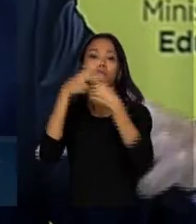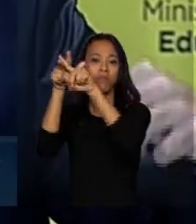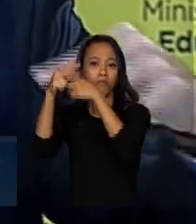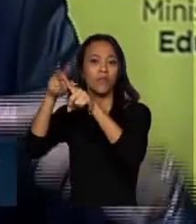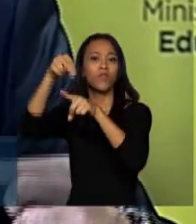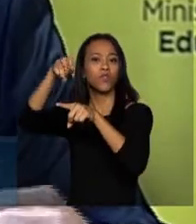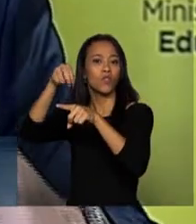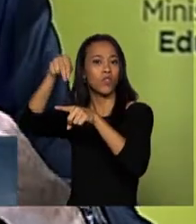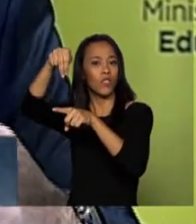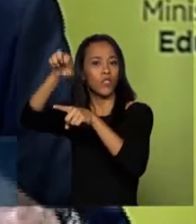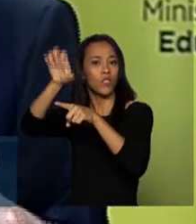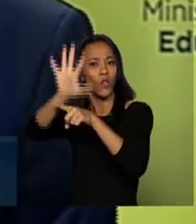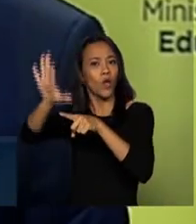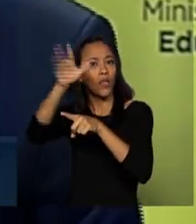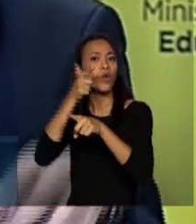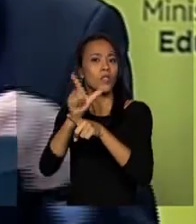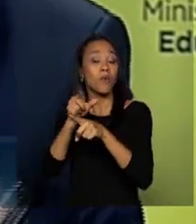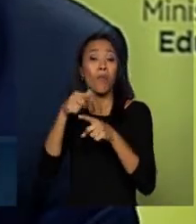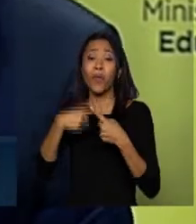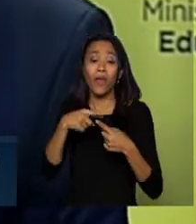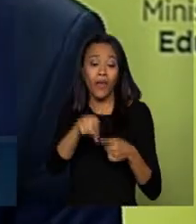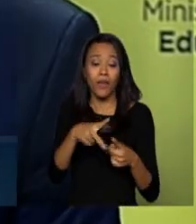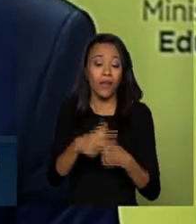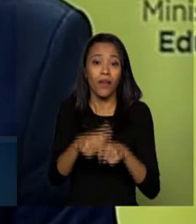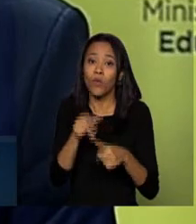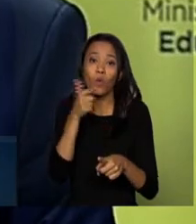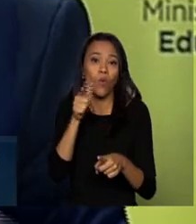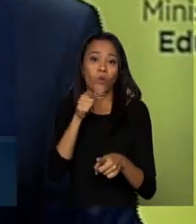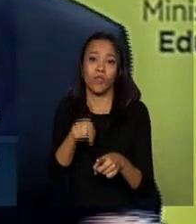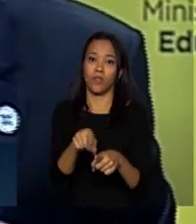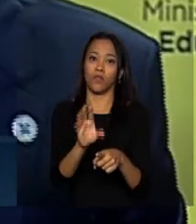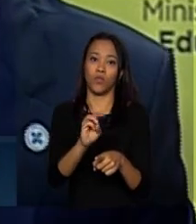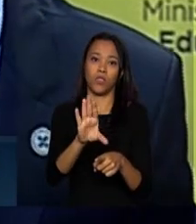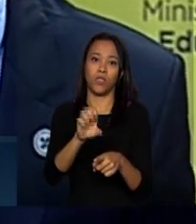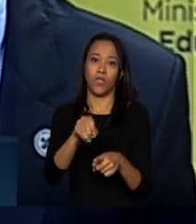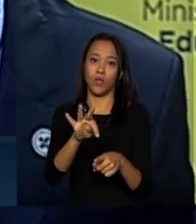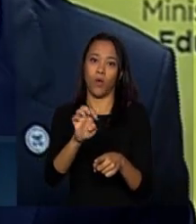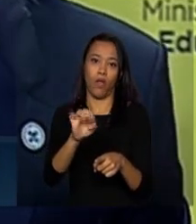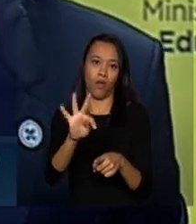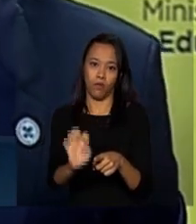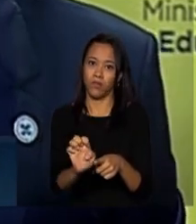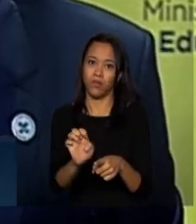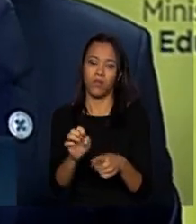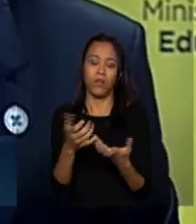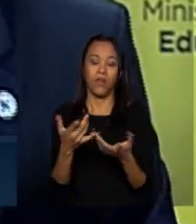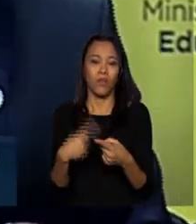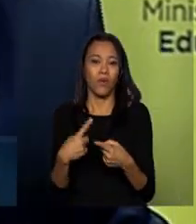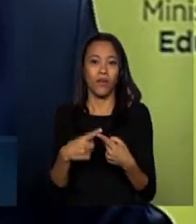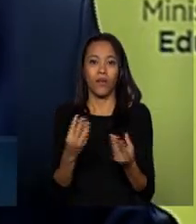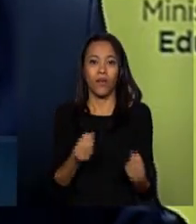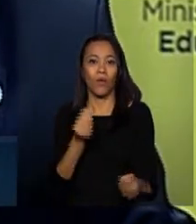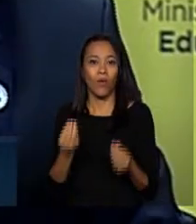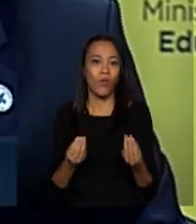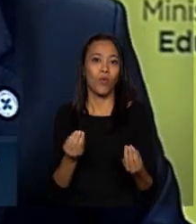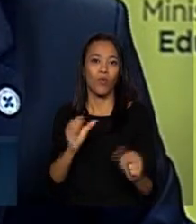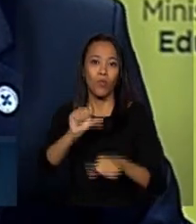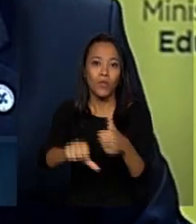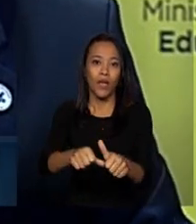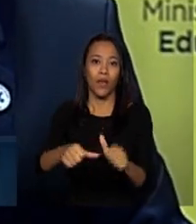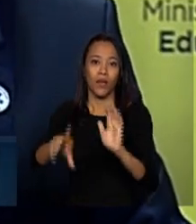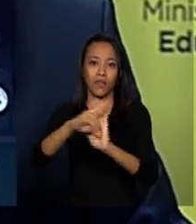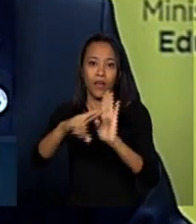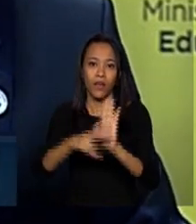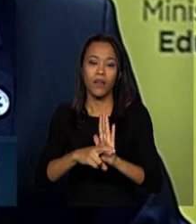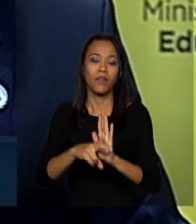que a gente não consegue? Porque nós não vamos mexer na realidade, não vamos mudar os parâmetros